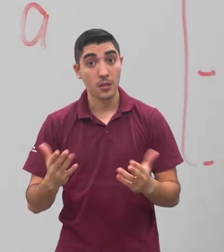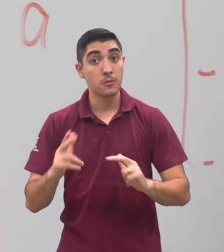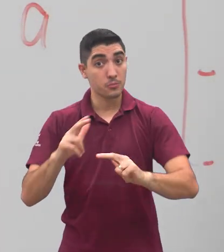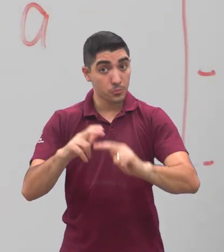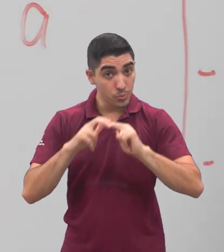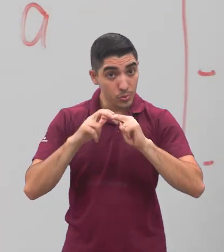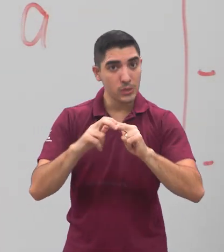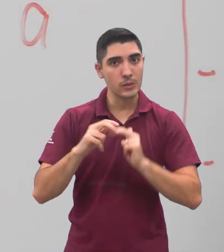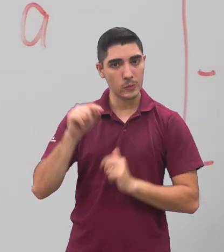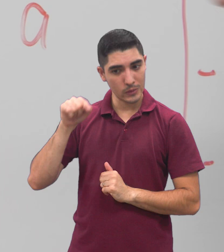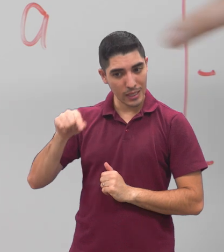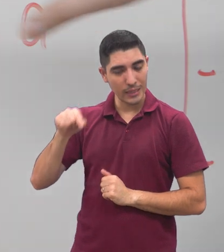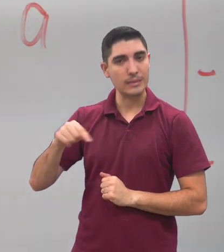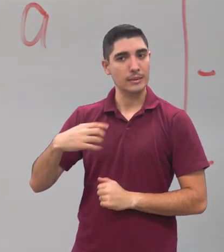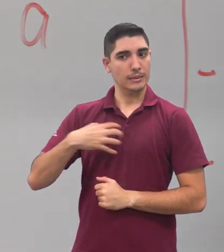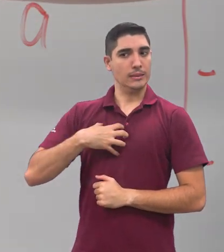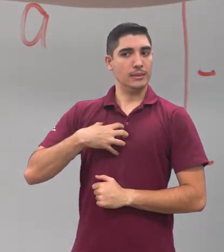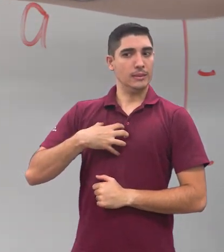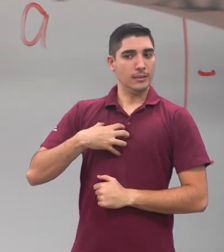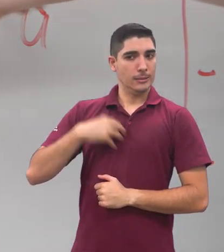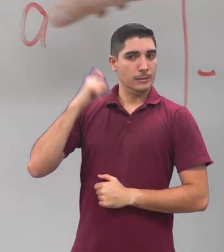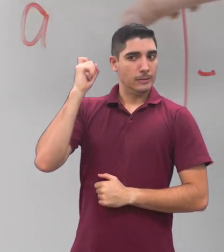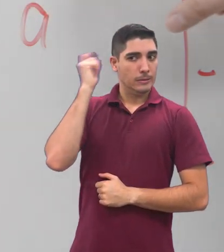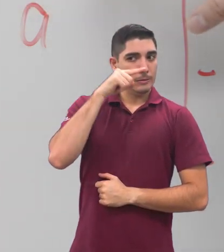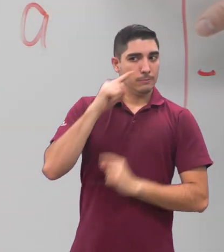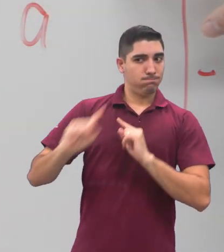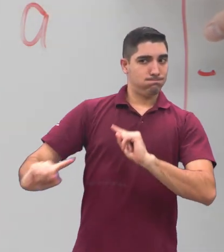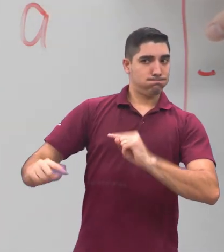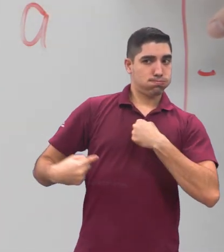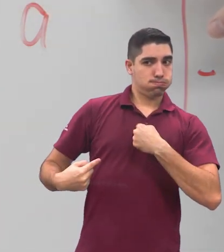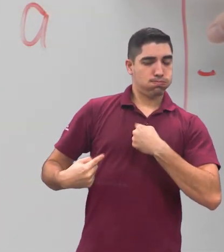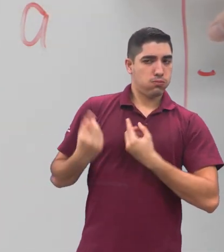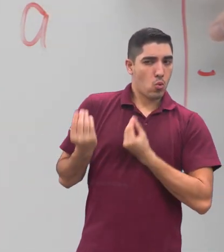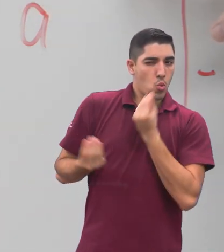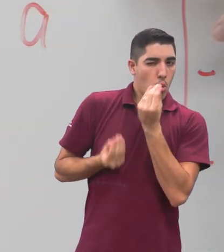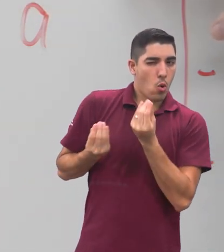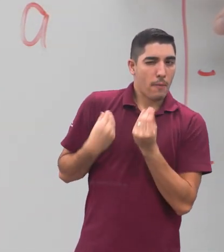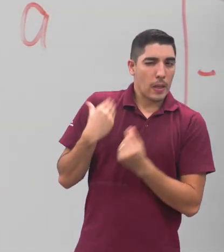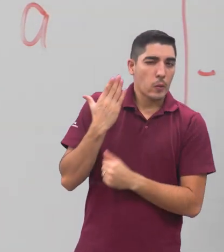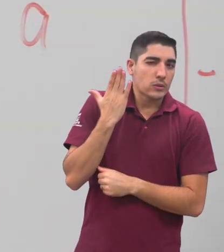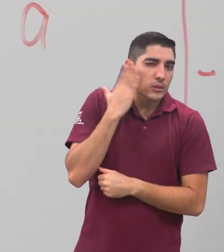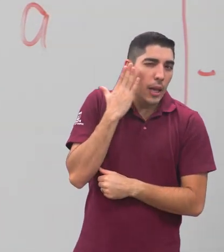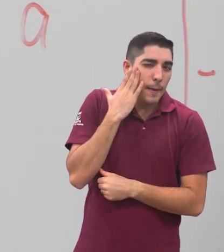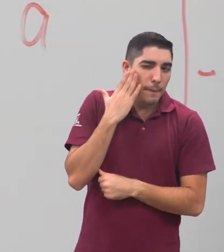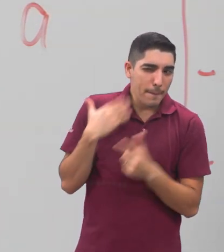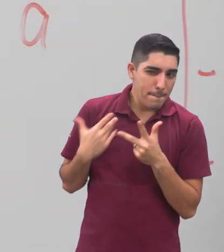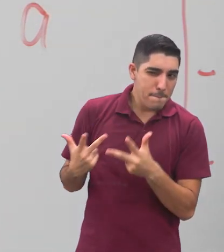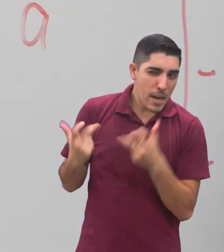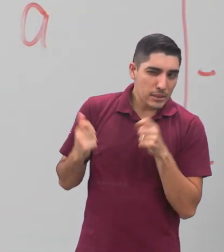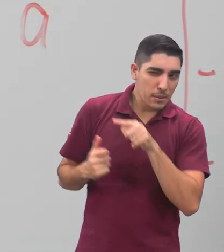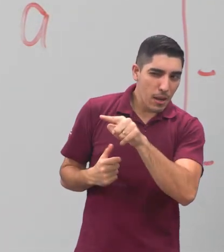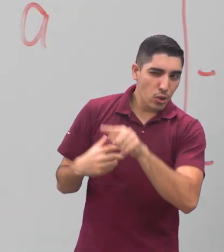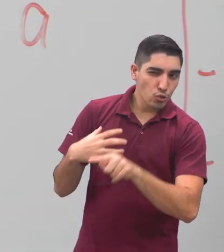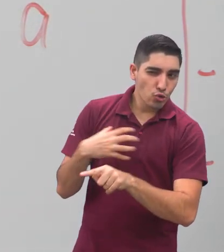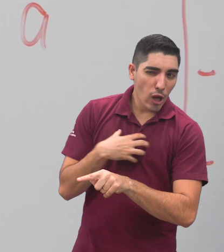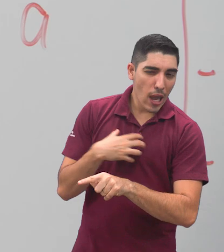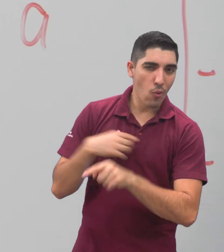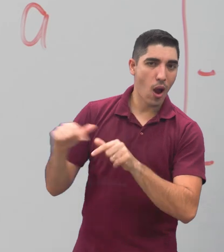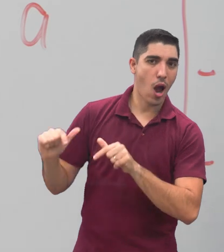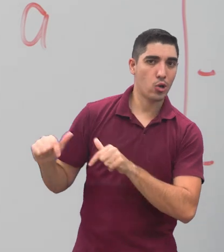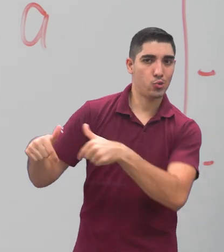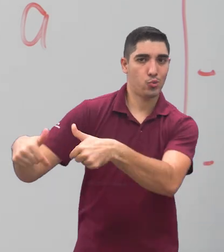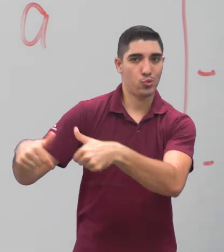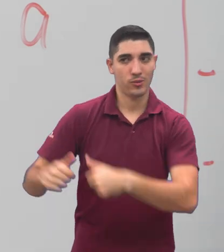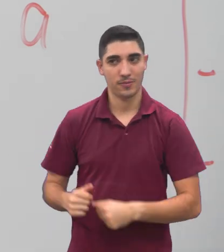respeito desse desafio de se interpretar a atitude das pessoas, eu falo isso porque se trata